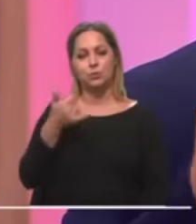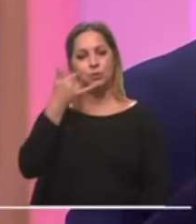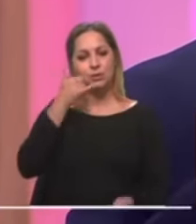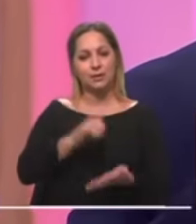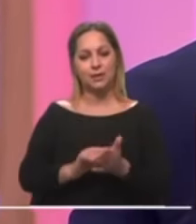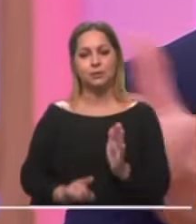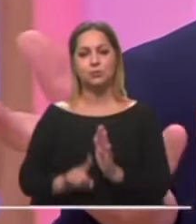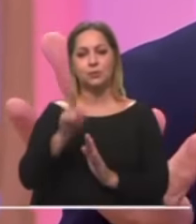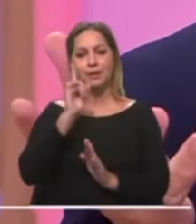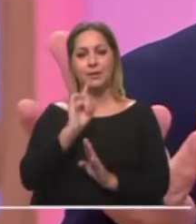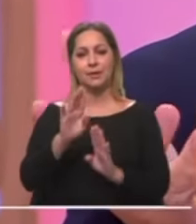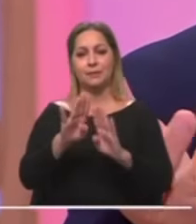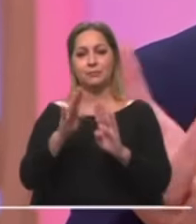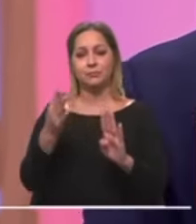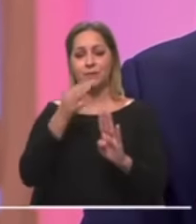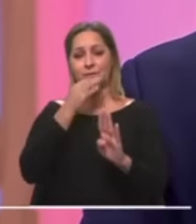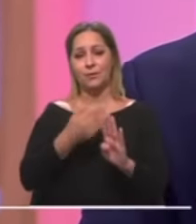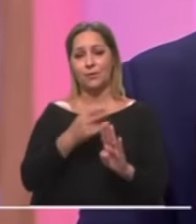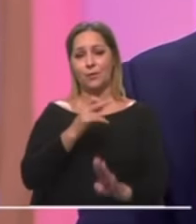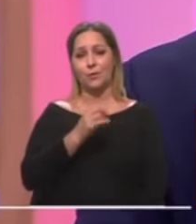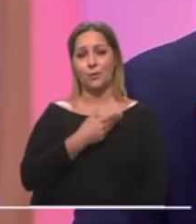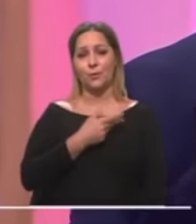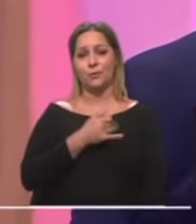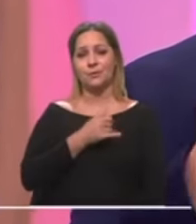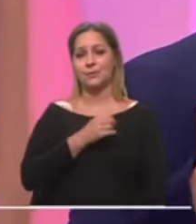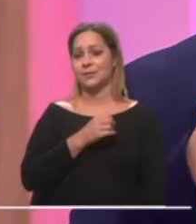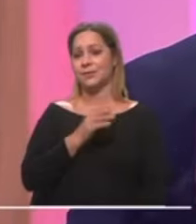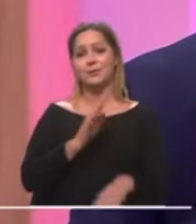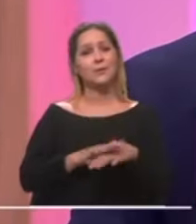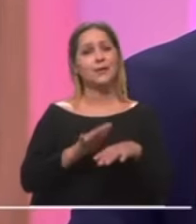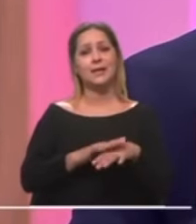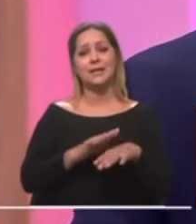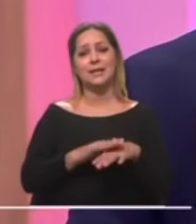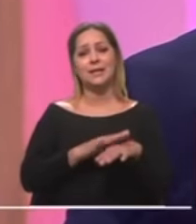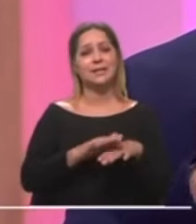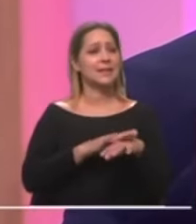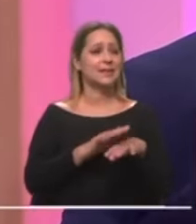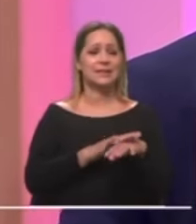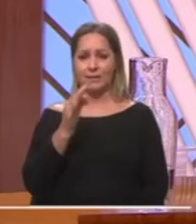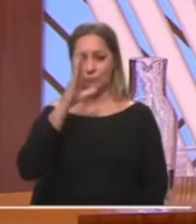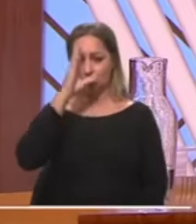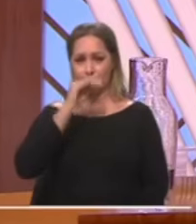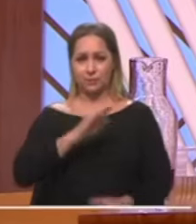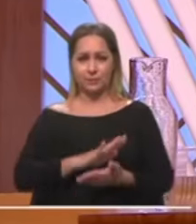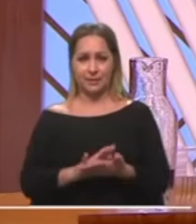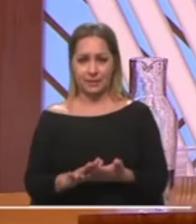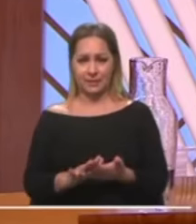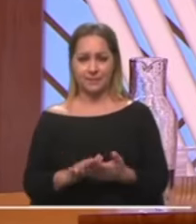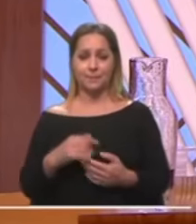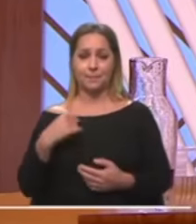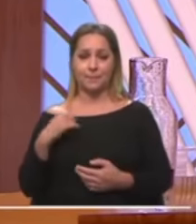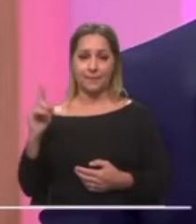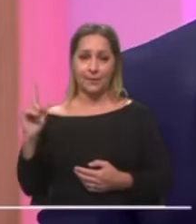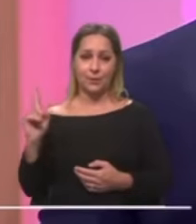e ela abre uma porta e diz n and agora falei com o Rodrigo ele é tão querido o Rodrigo o Rodrigo Rodrigo e eu era zero passávamos zero pá eu ia para a barraca